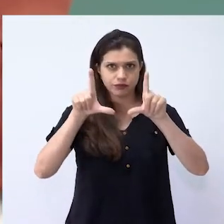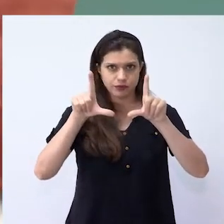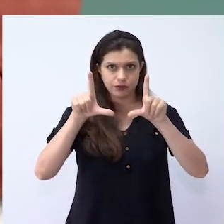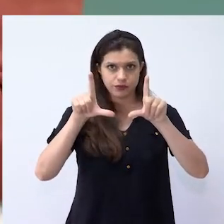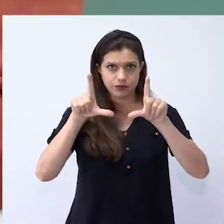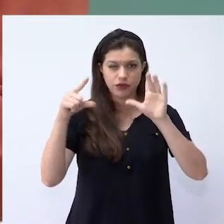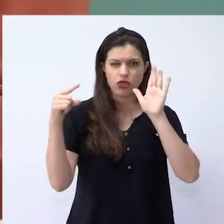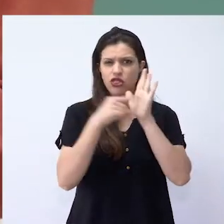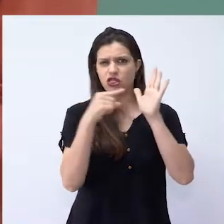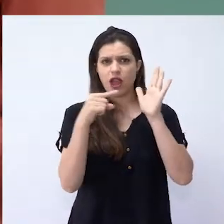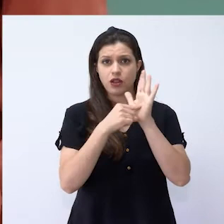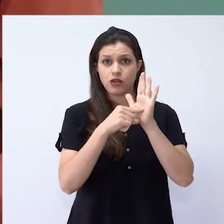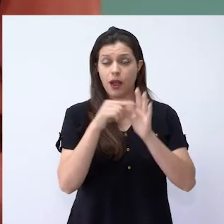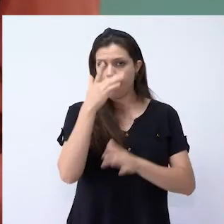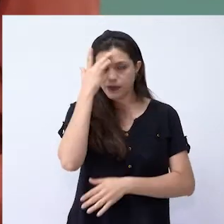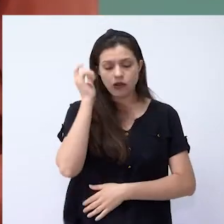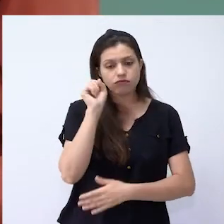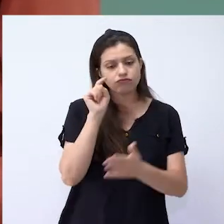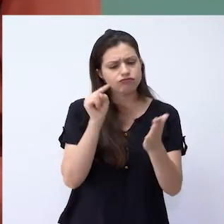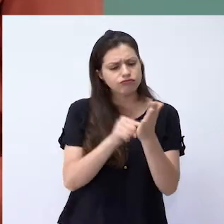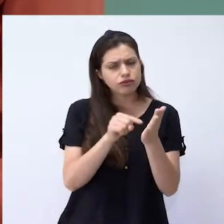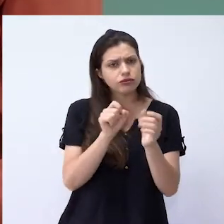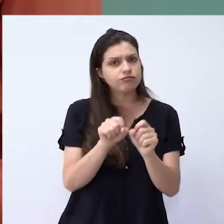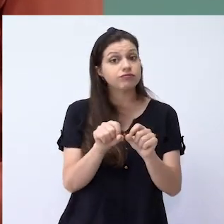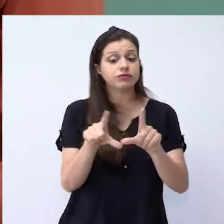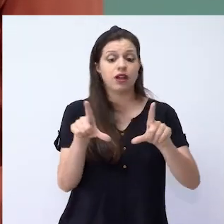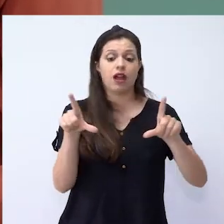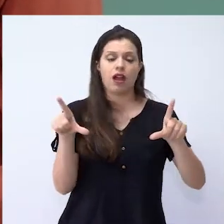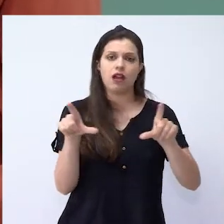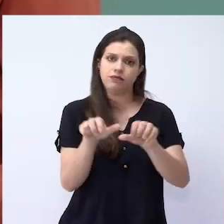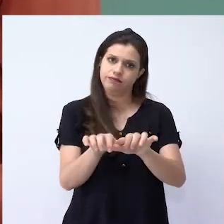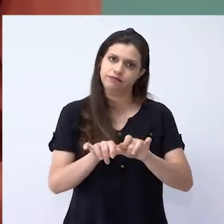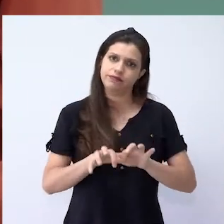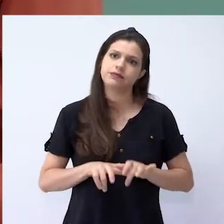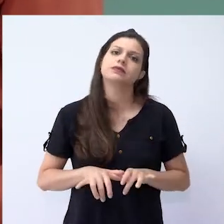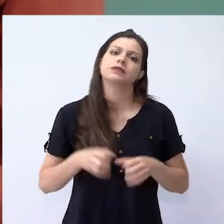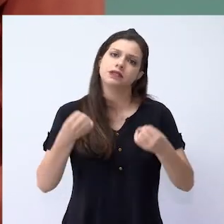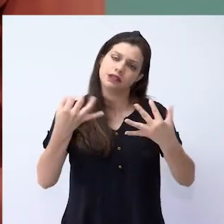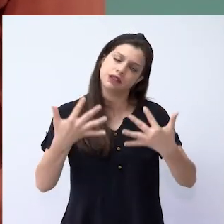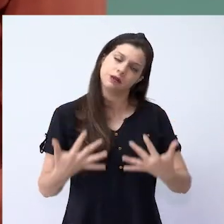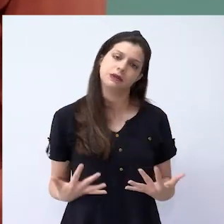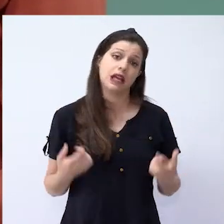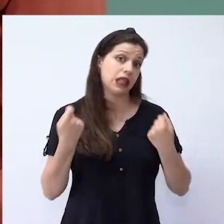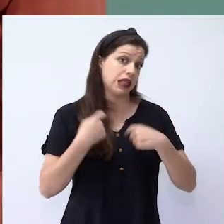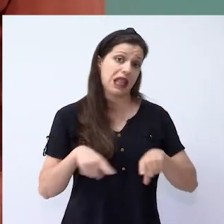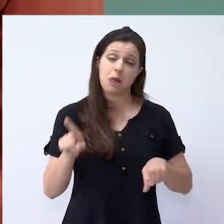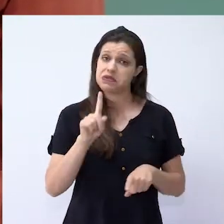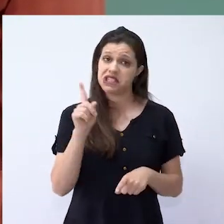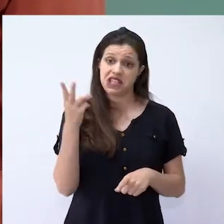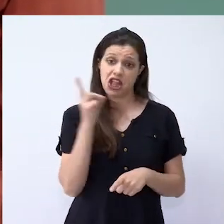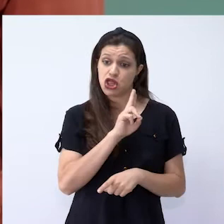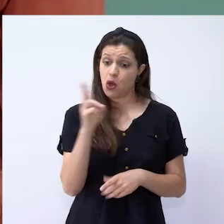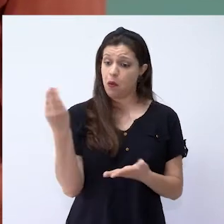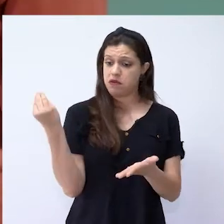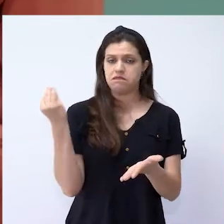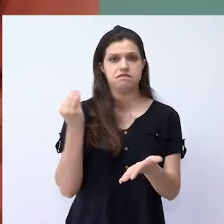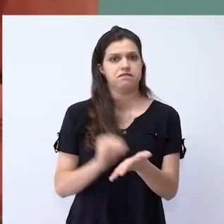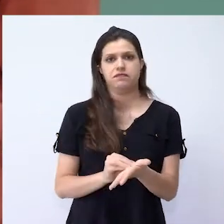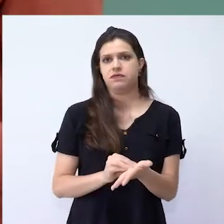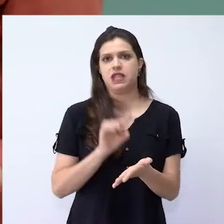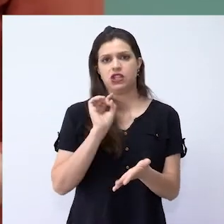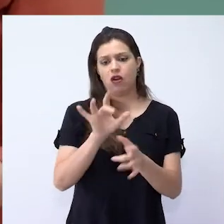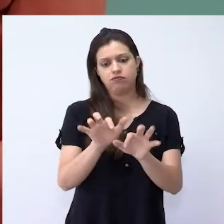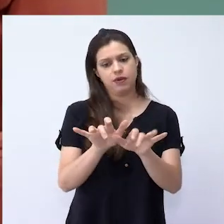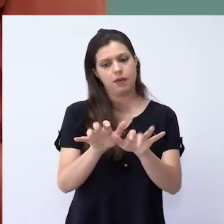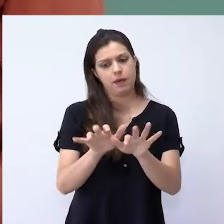cartãozinho vermelho que fica no site, escrito denuncia aqui, só clicar ali em cima. A denúncia pode vir, inclusive, de forma anônima. A